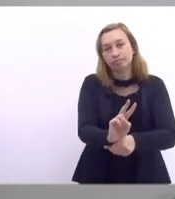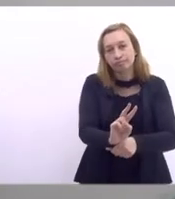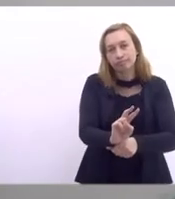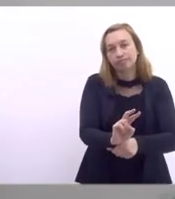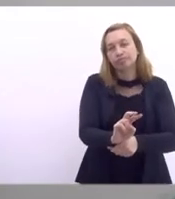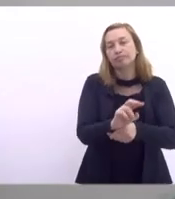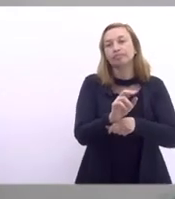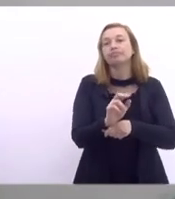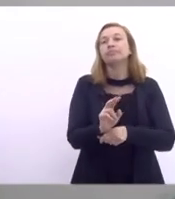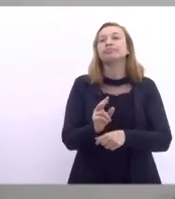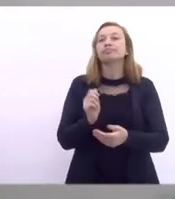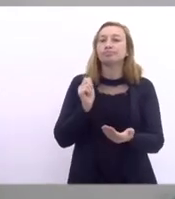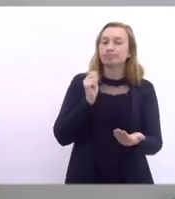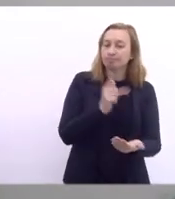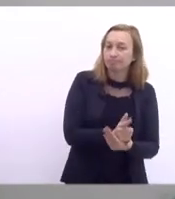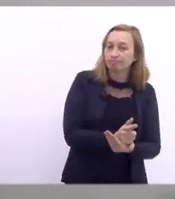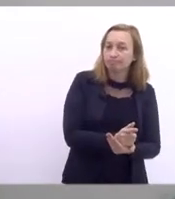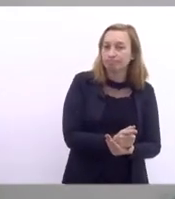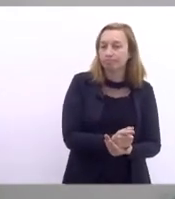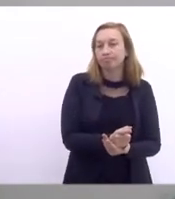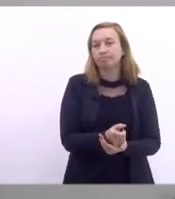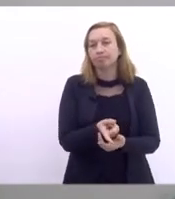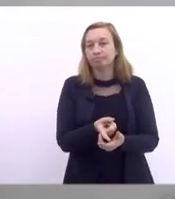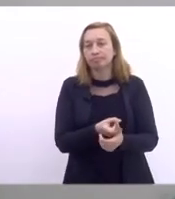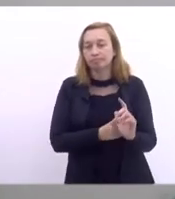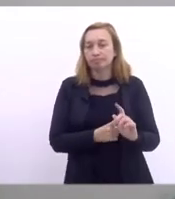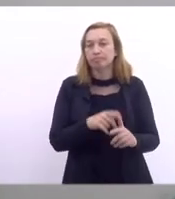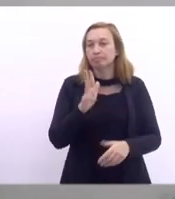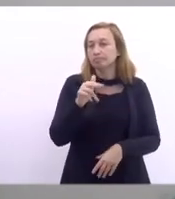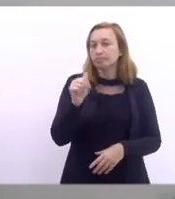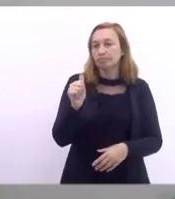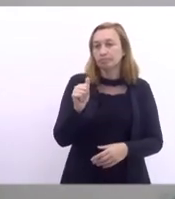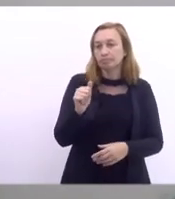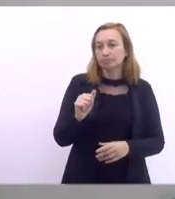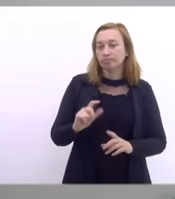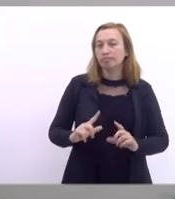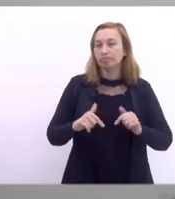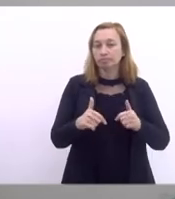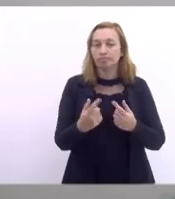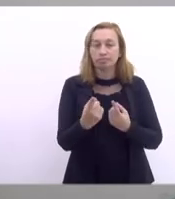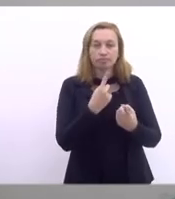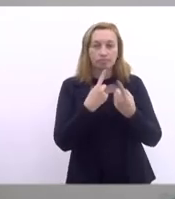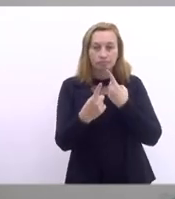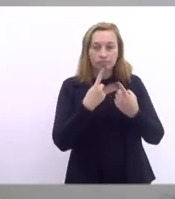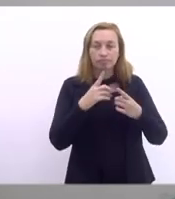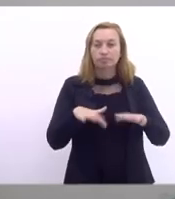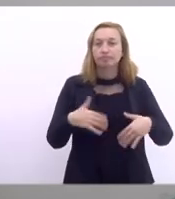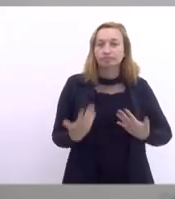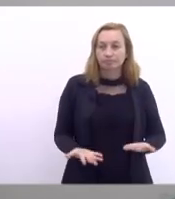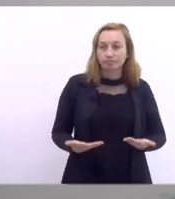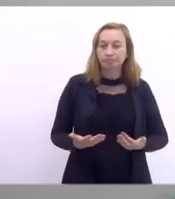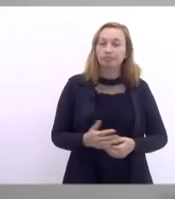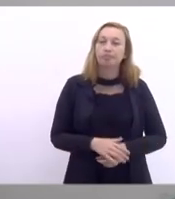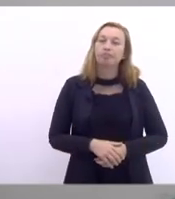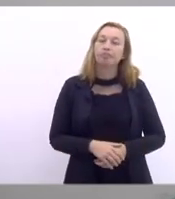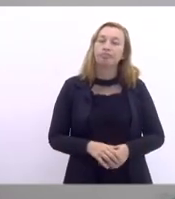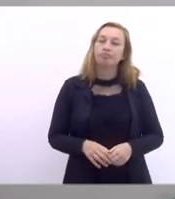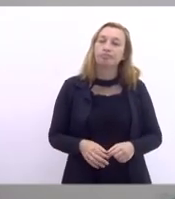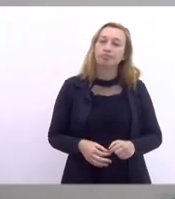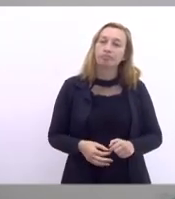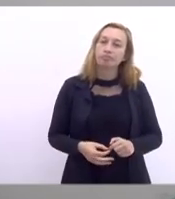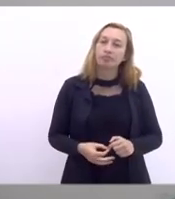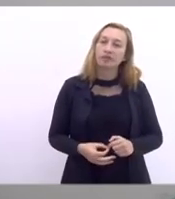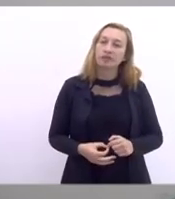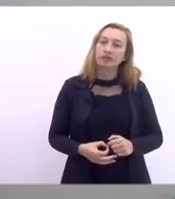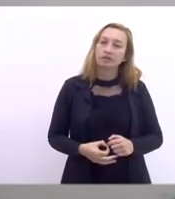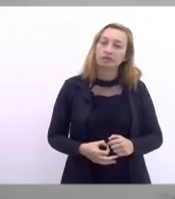veterinários de pagamento jamais ele poderia ser aplicada em rodovias Então essa premissa